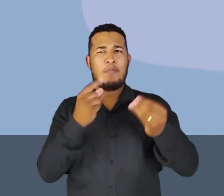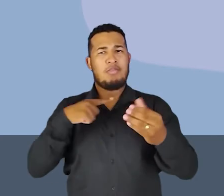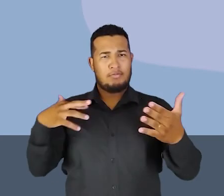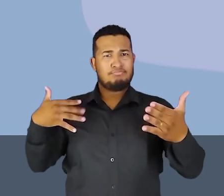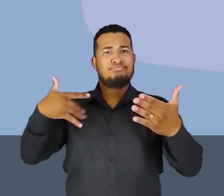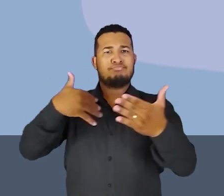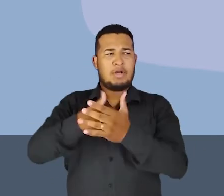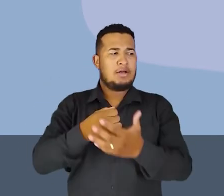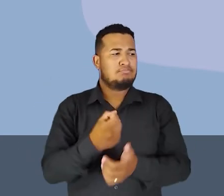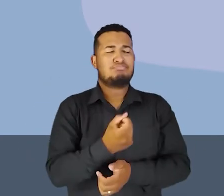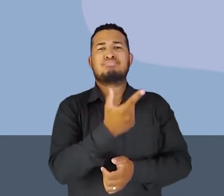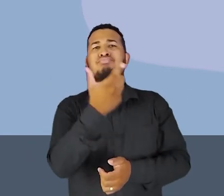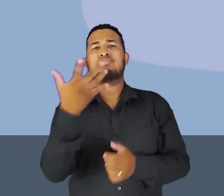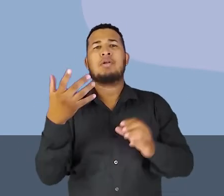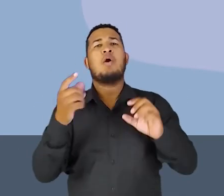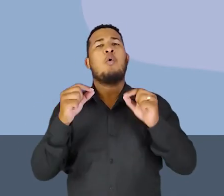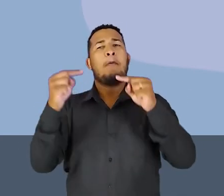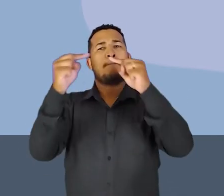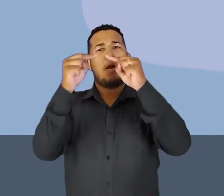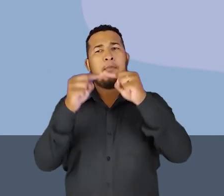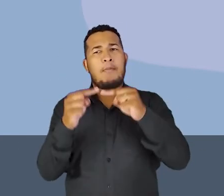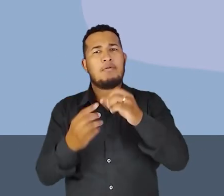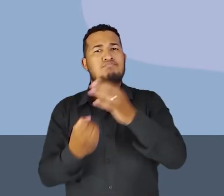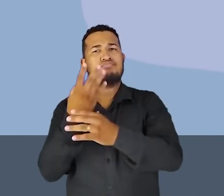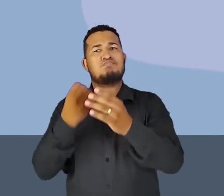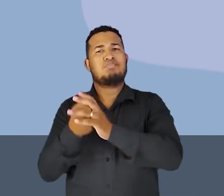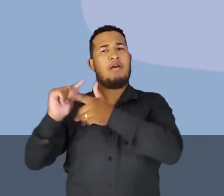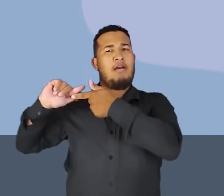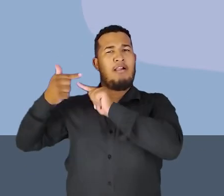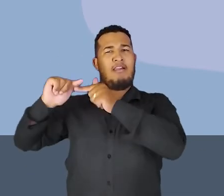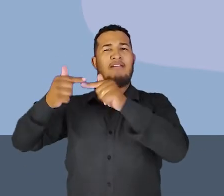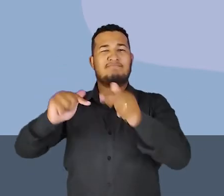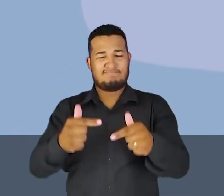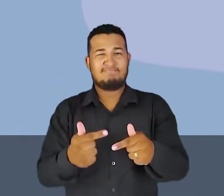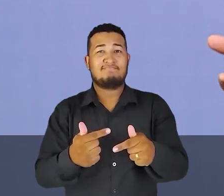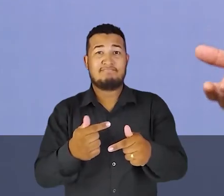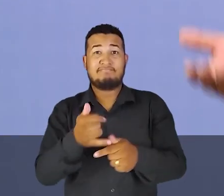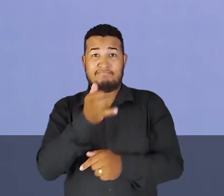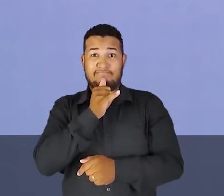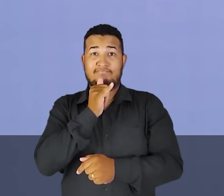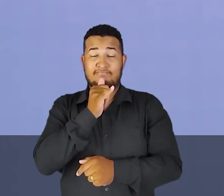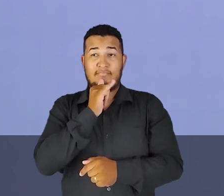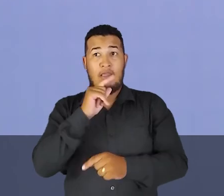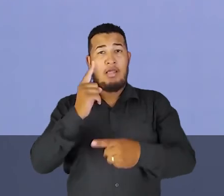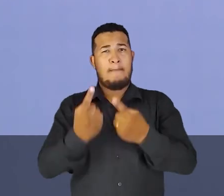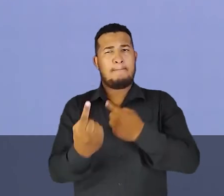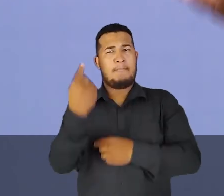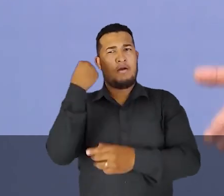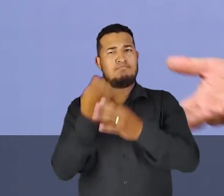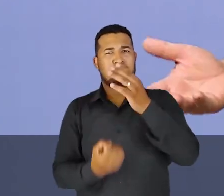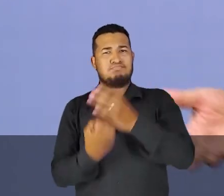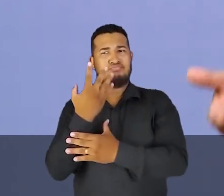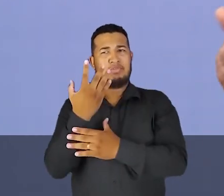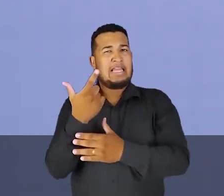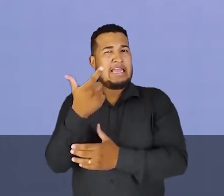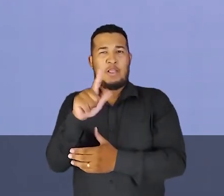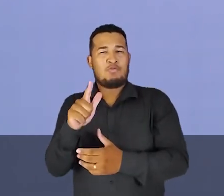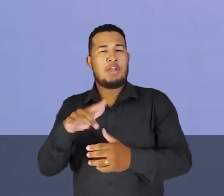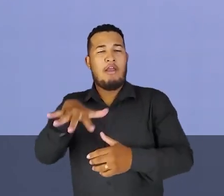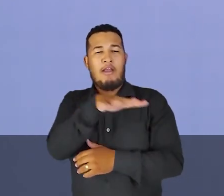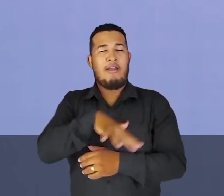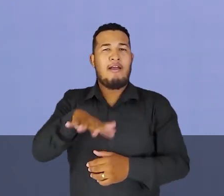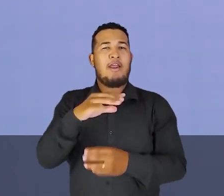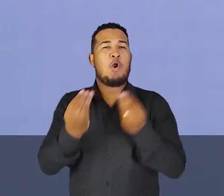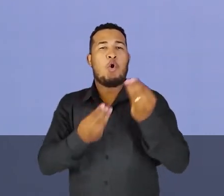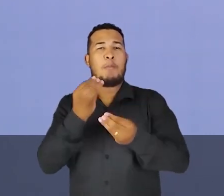nós diversas das composições clássicas que, por exemplo, quando foram feitas não existia indústria cultural, não existia